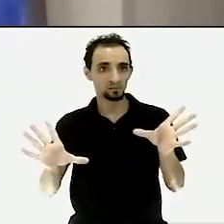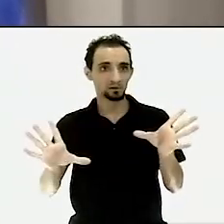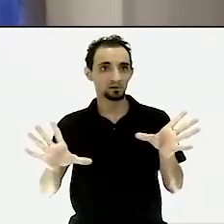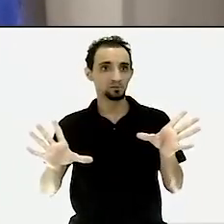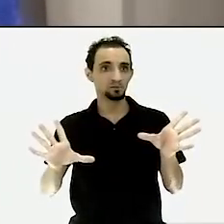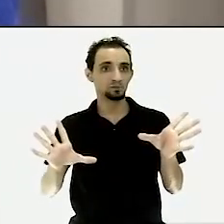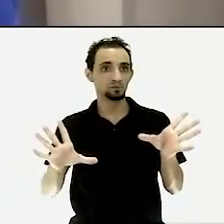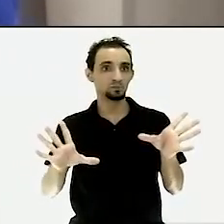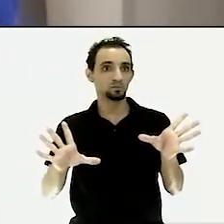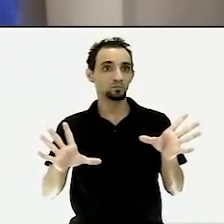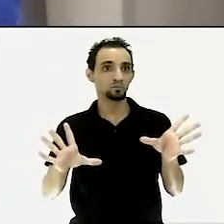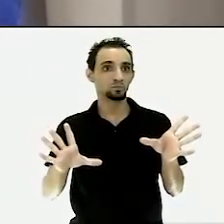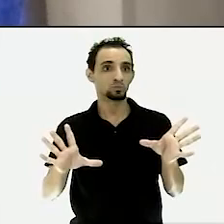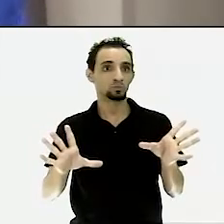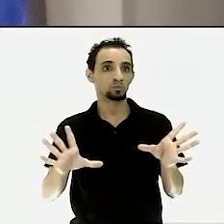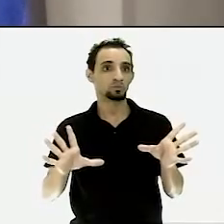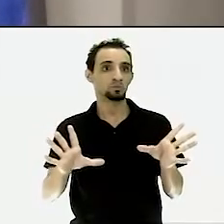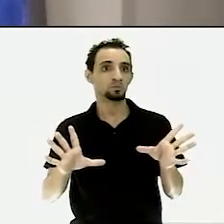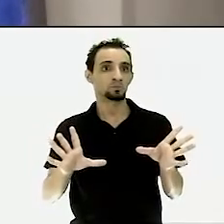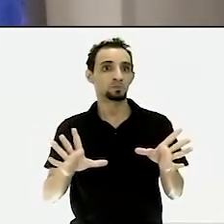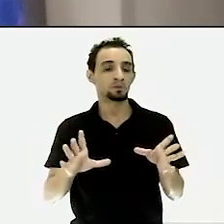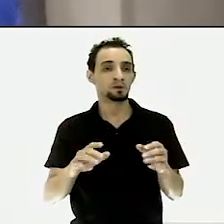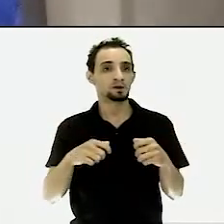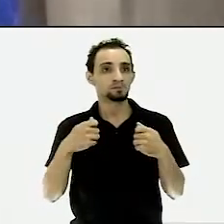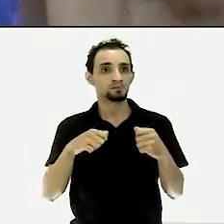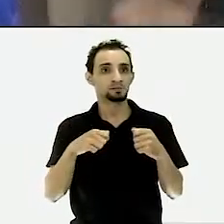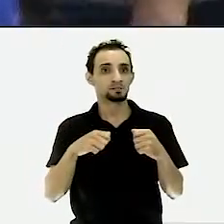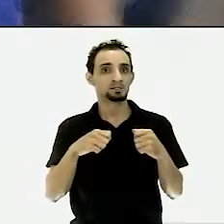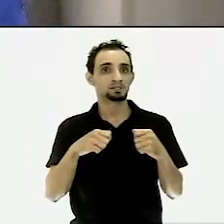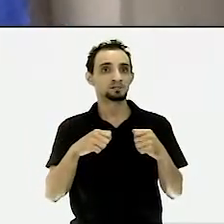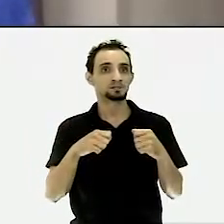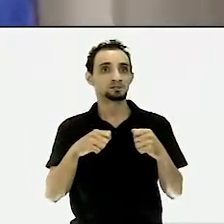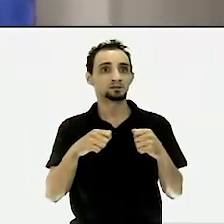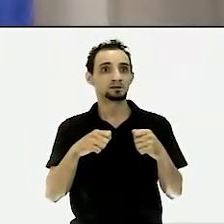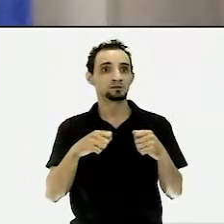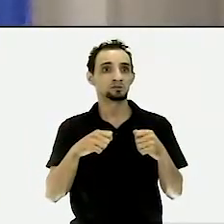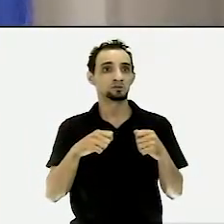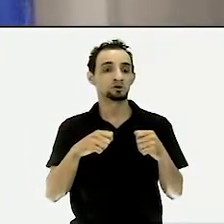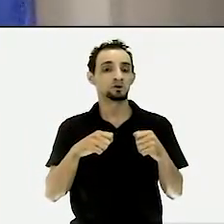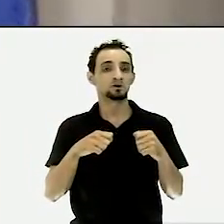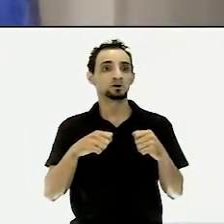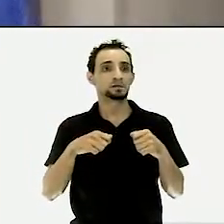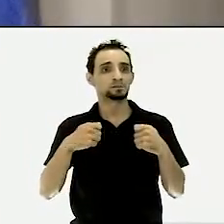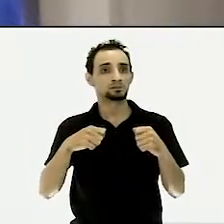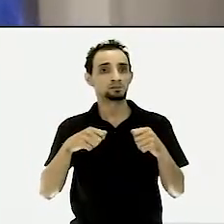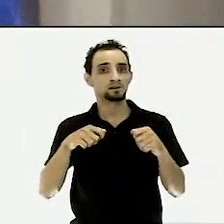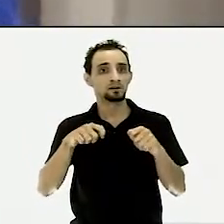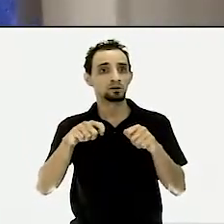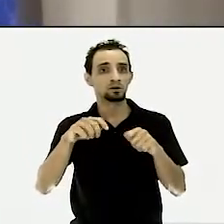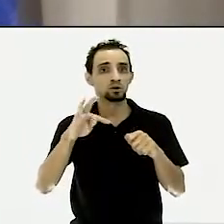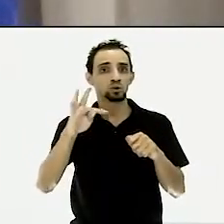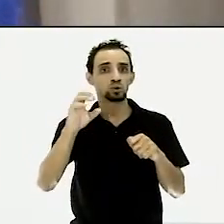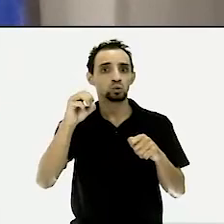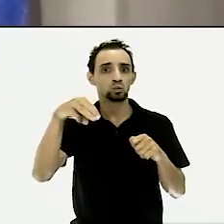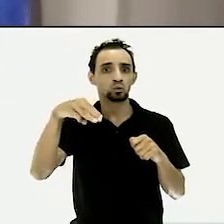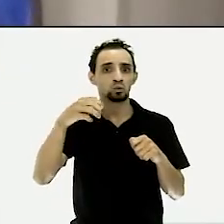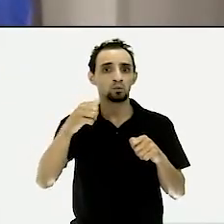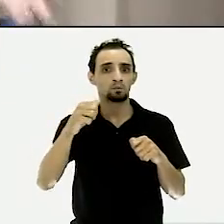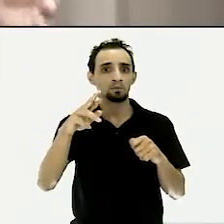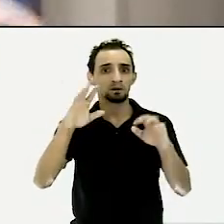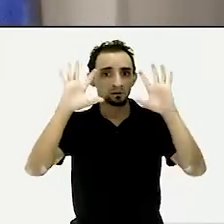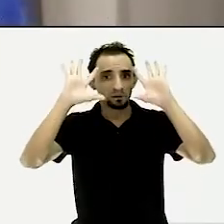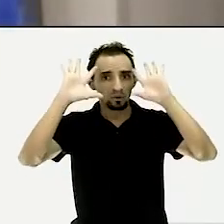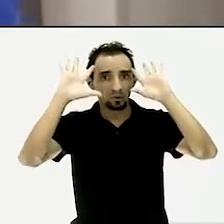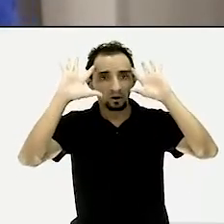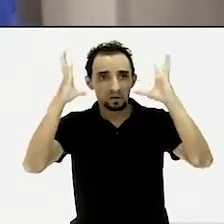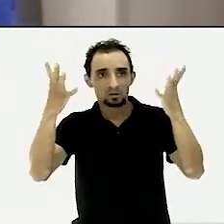respeito. Mete a mão no peito e fala, eu sou o secretário, quem manda aqui sou eu e o moleque vai jogar, tá? Desculpa pelas palavras,